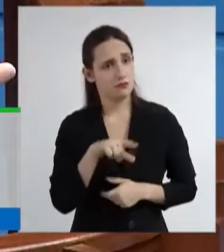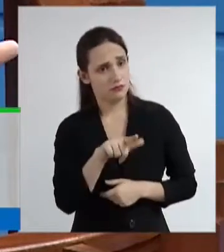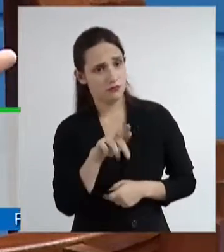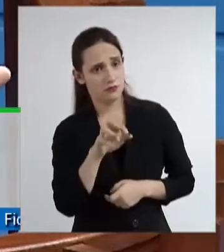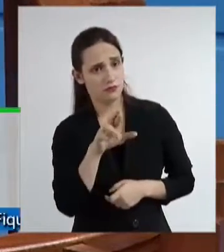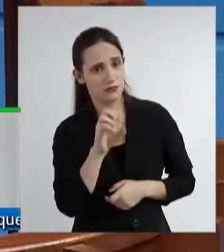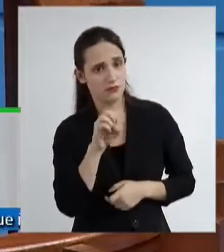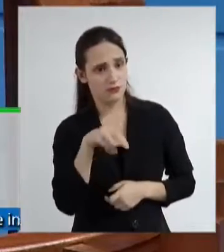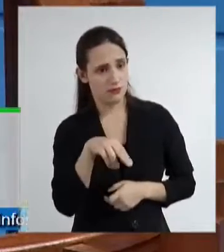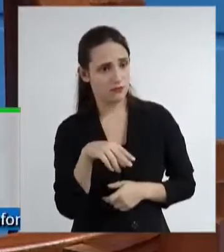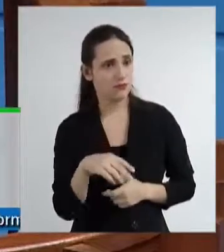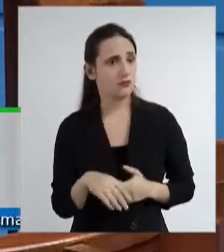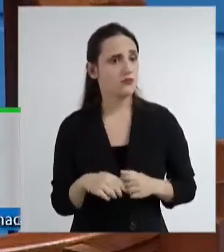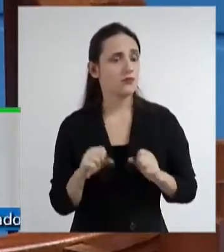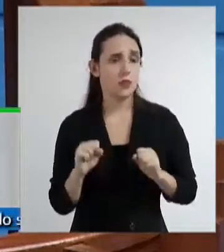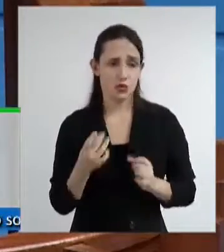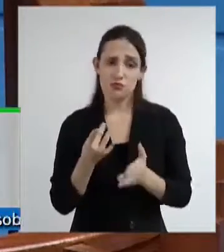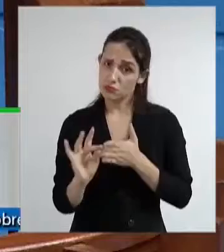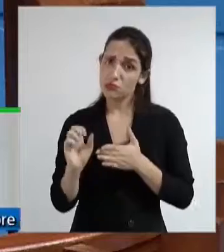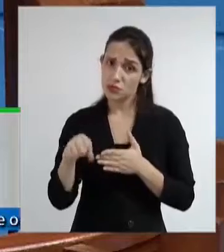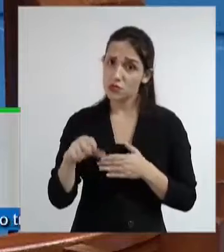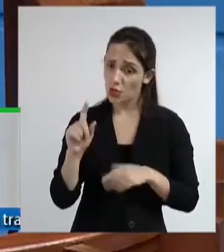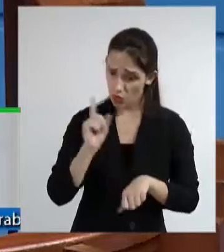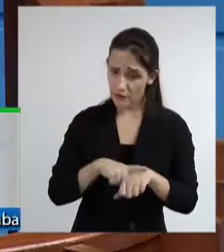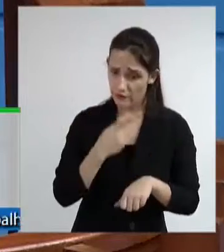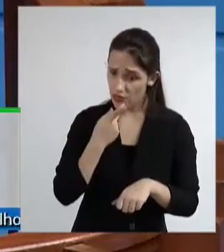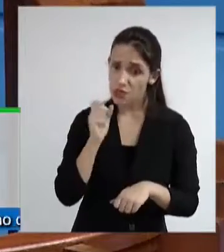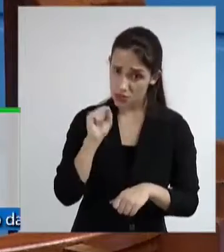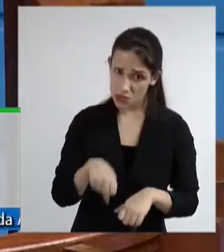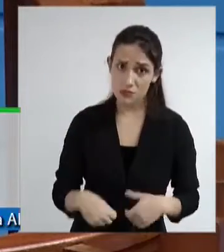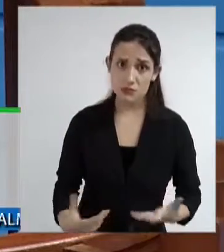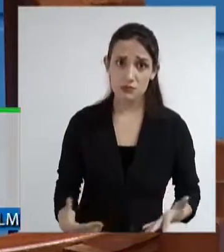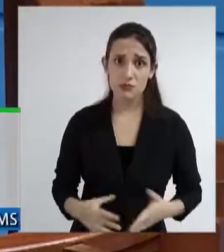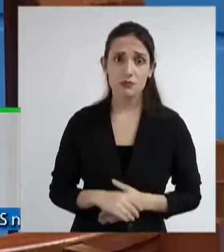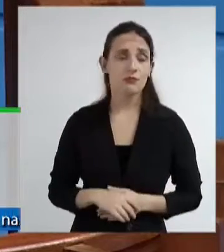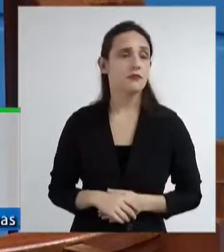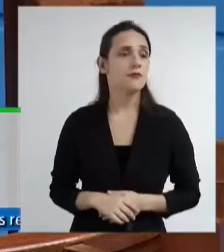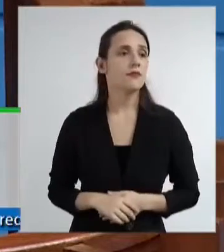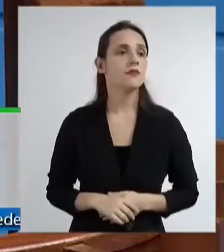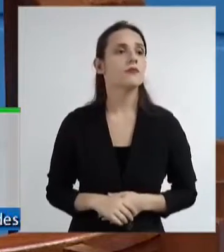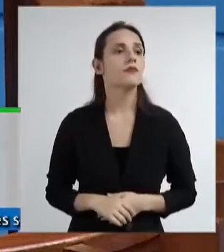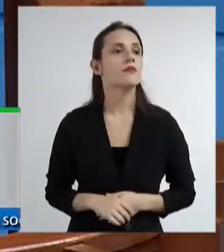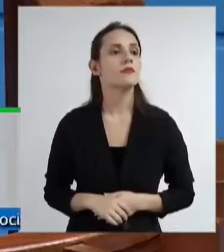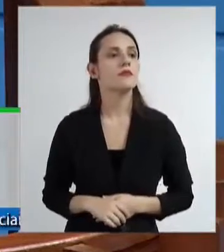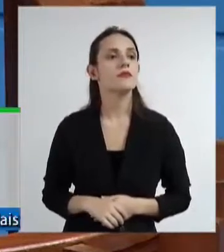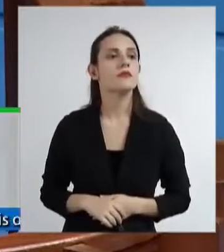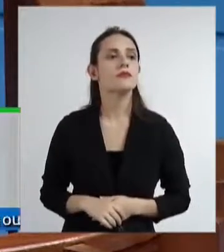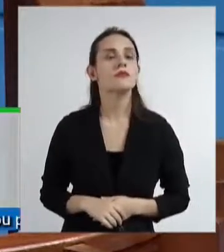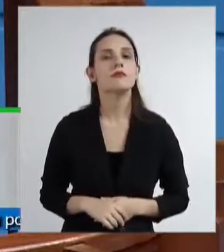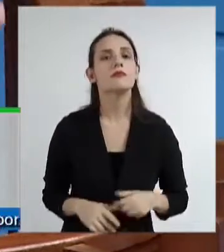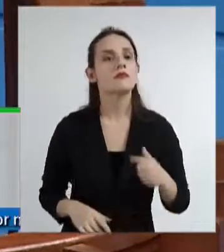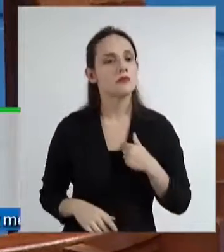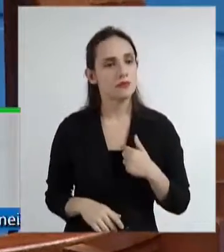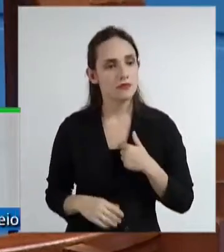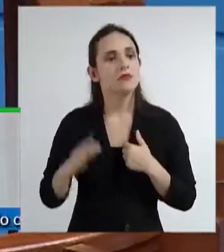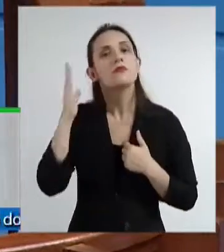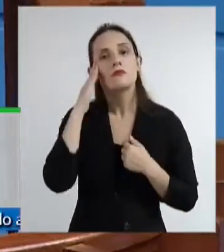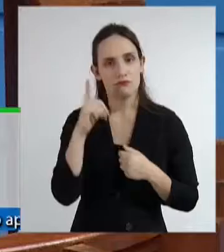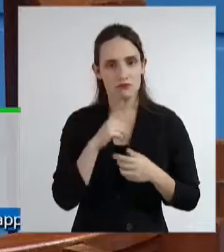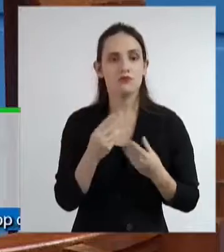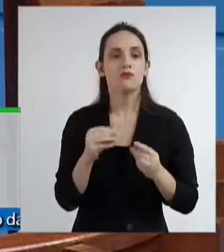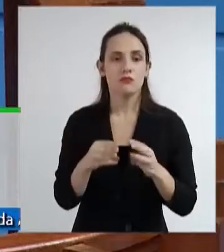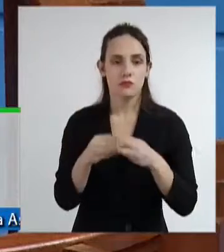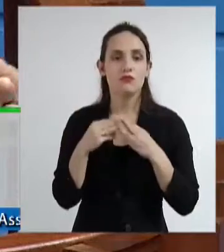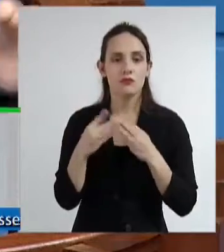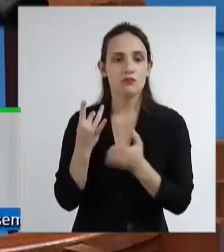a Assembleia Legislativa repudiar esta fala do ministro. Eu acho que ele vai receber muitas moções de repúdio